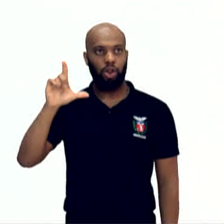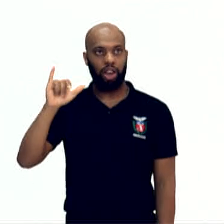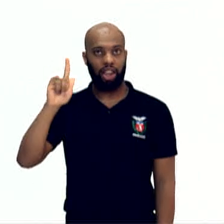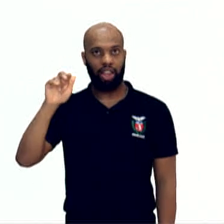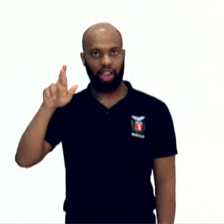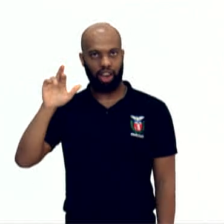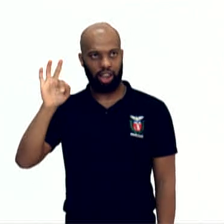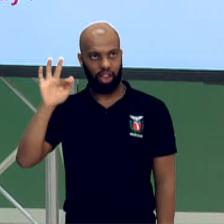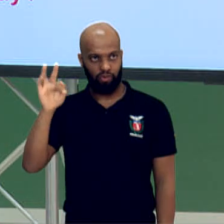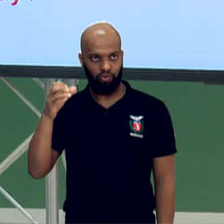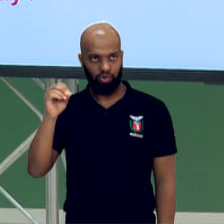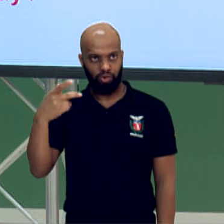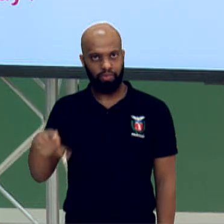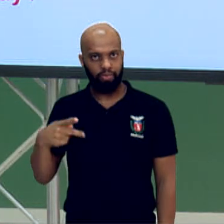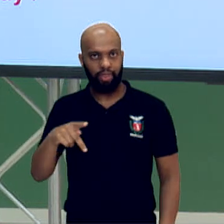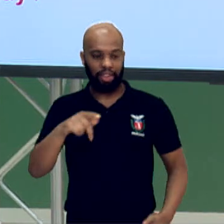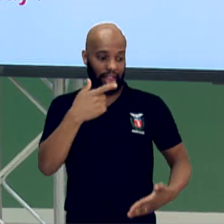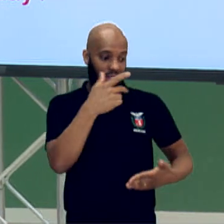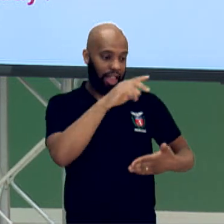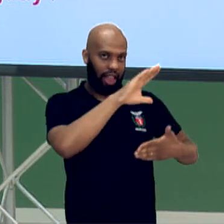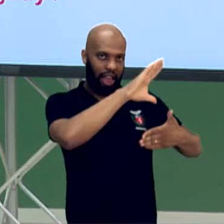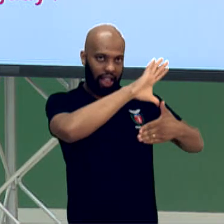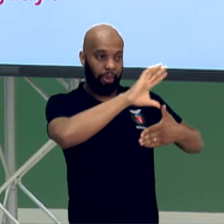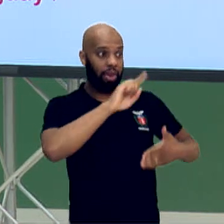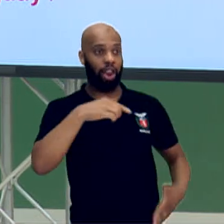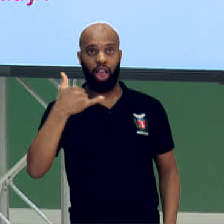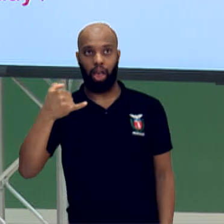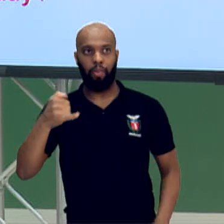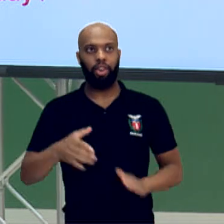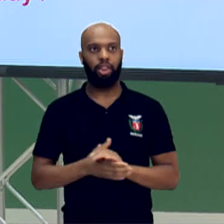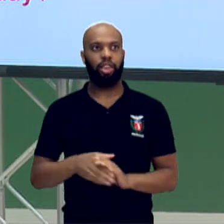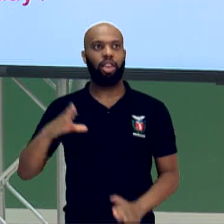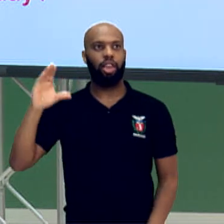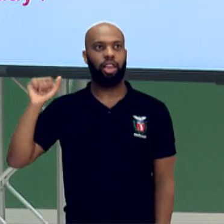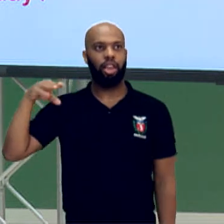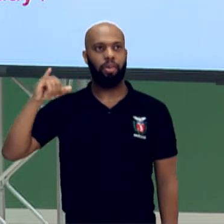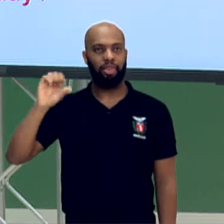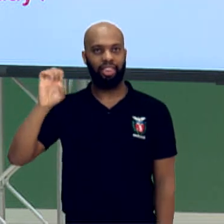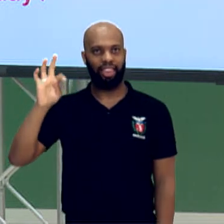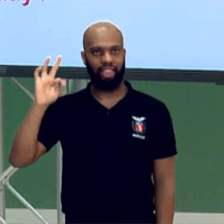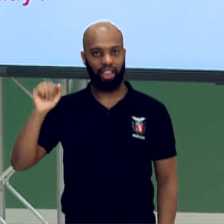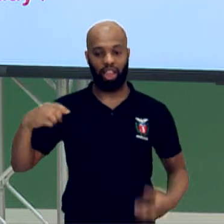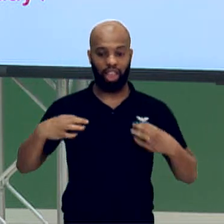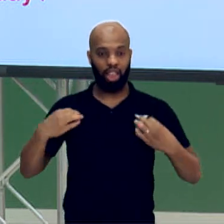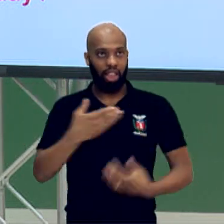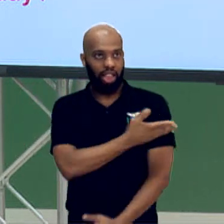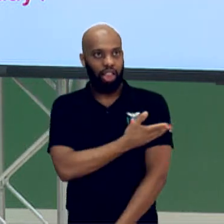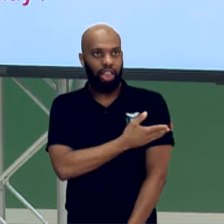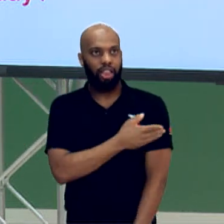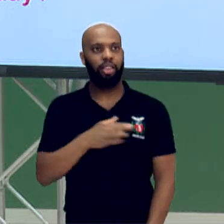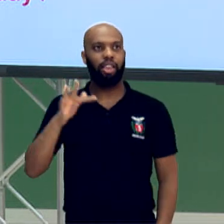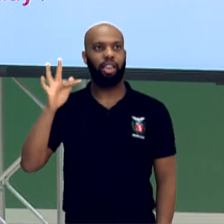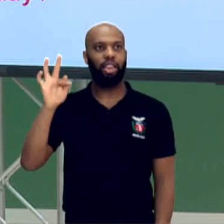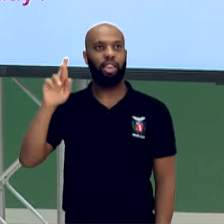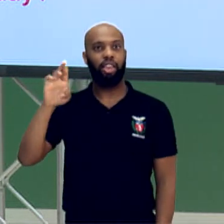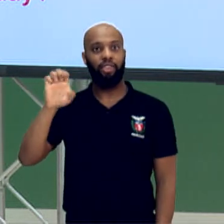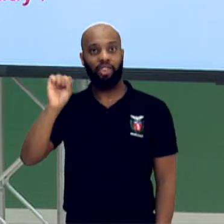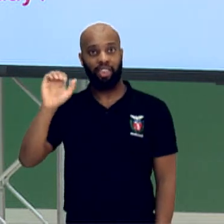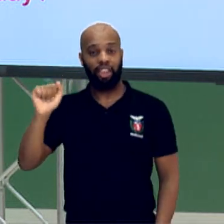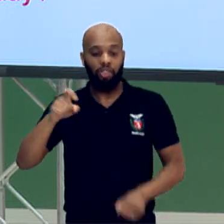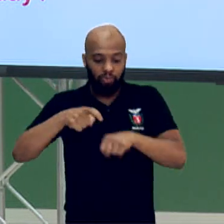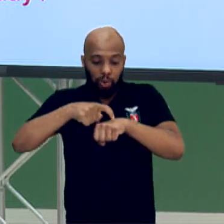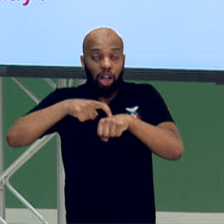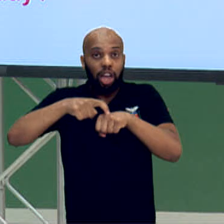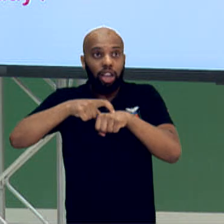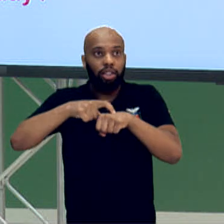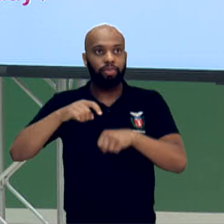Birome, uma possibilidade? Caneta. Camiseta, fresa, lembram? Frutilha, morango.